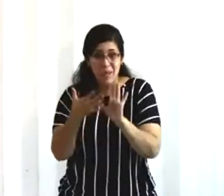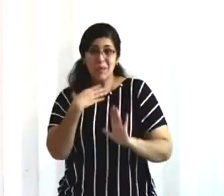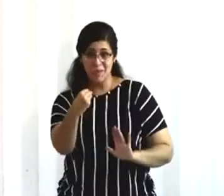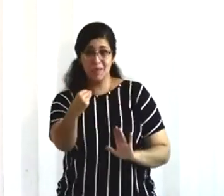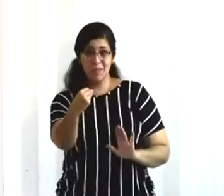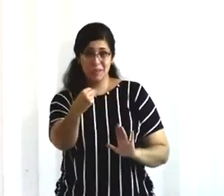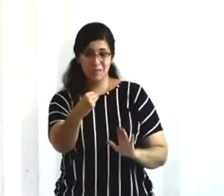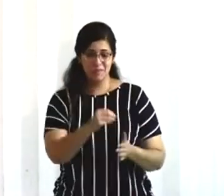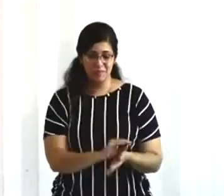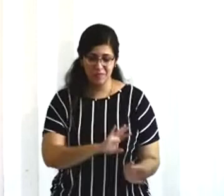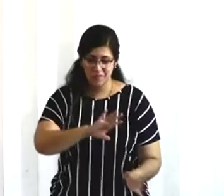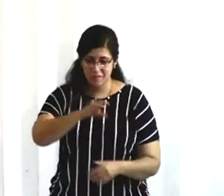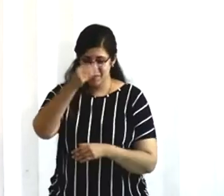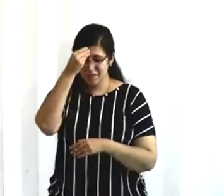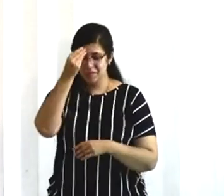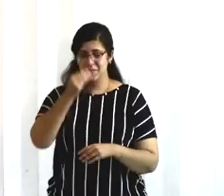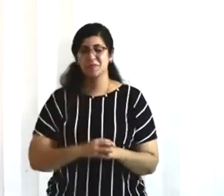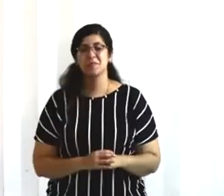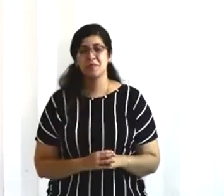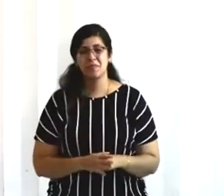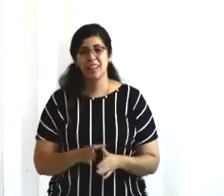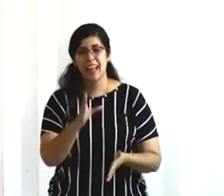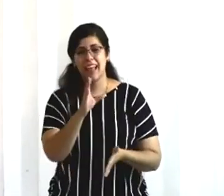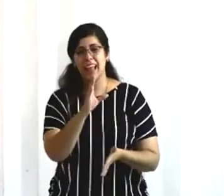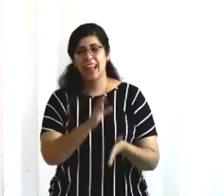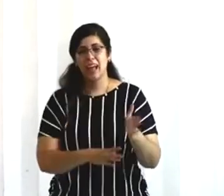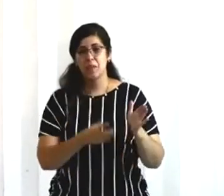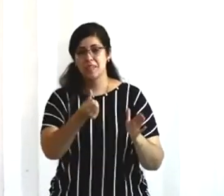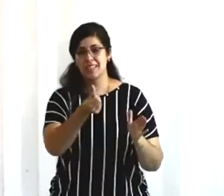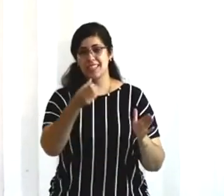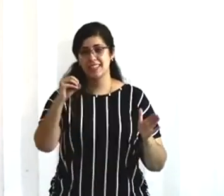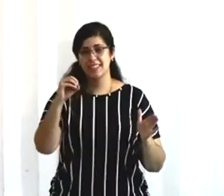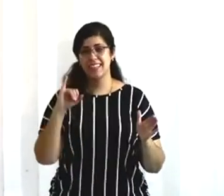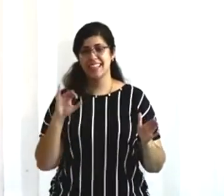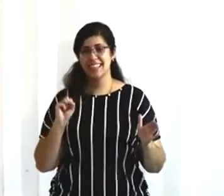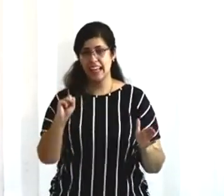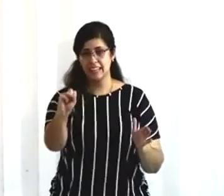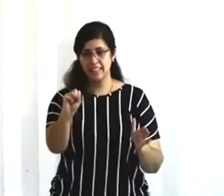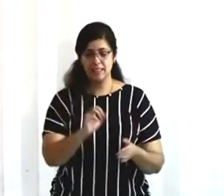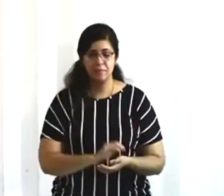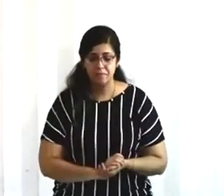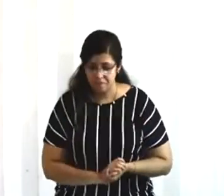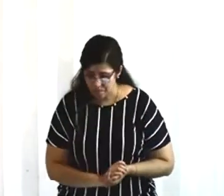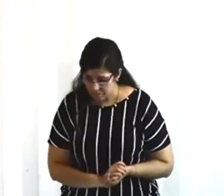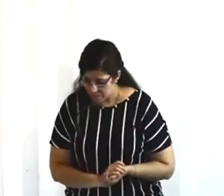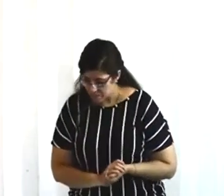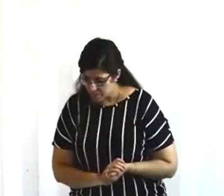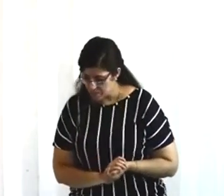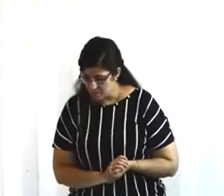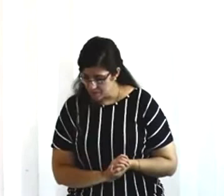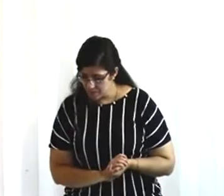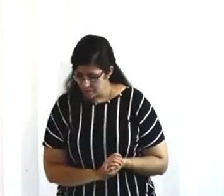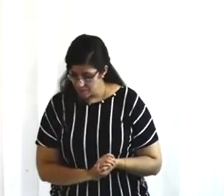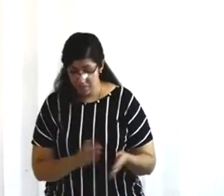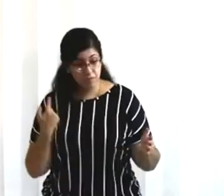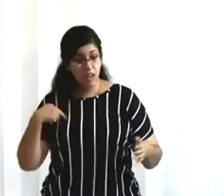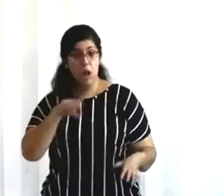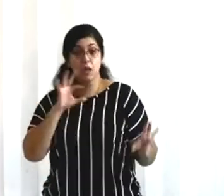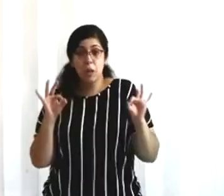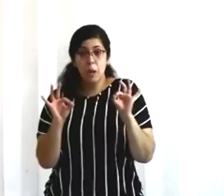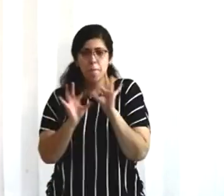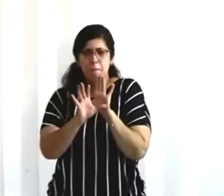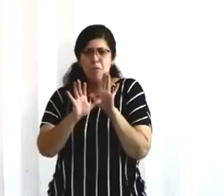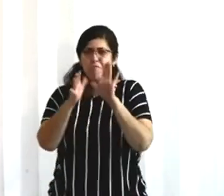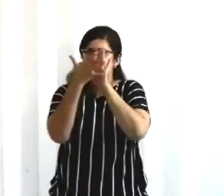gosto muito, é de Isaías capítulo 60 também, quando os versículos 1 e 2 vai dizer: dispõe-te,